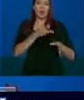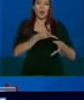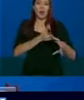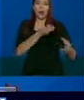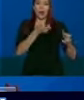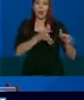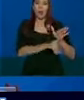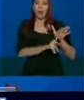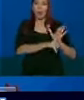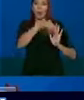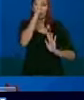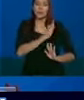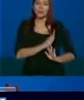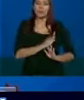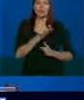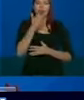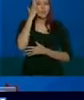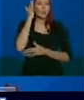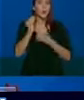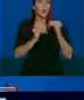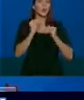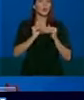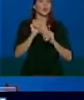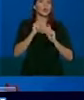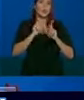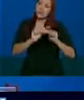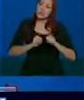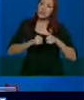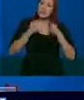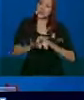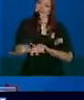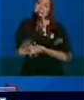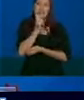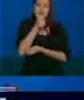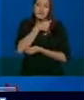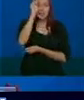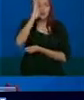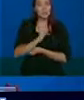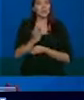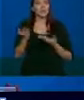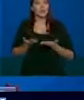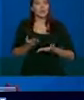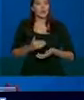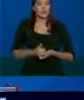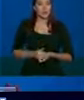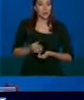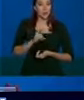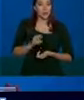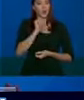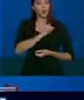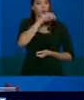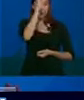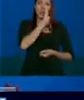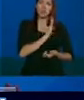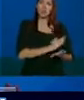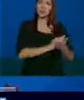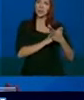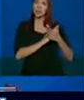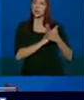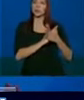Nós queremos saber o que podemos fazer de sacrifício pelo Brasil nessa hora. E não o que o Brasil pode fazer por